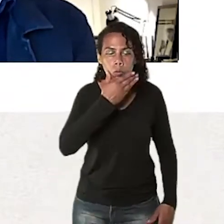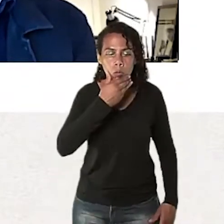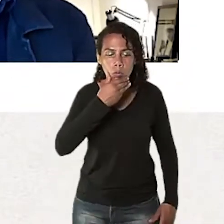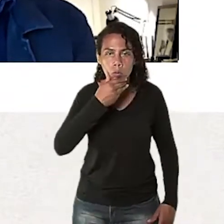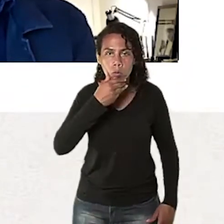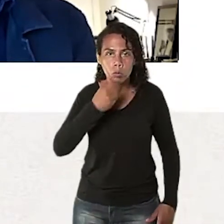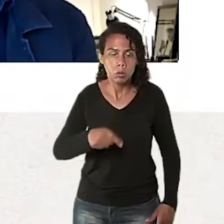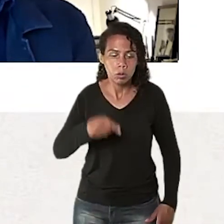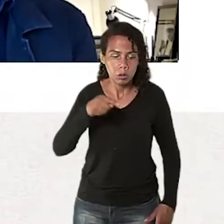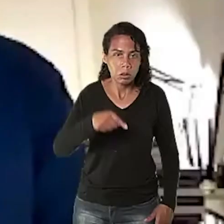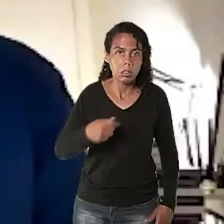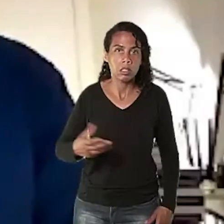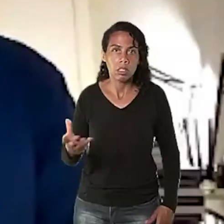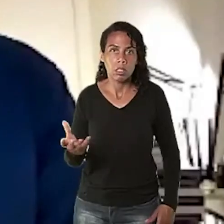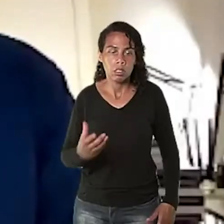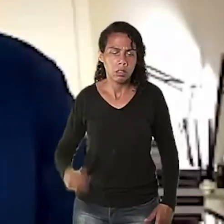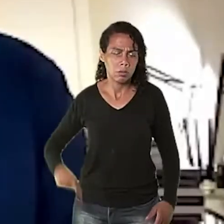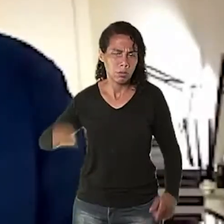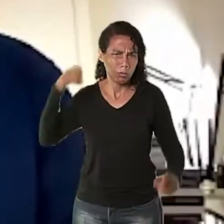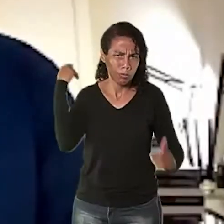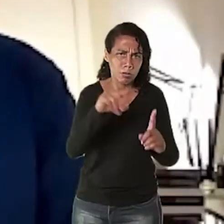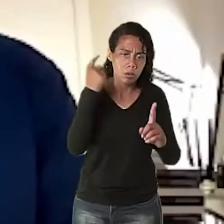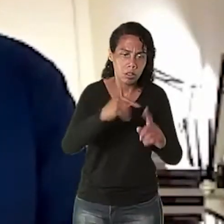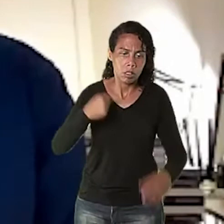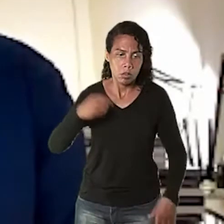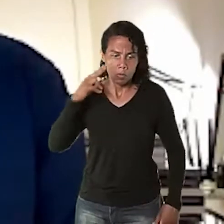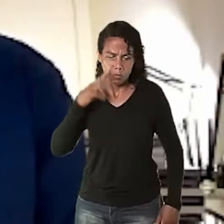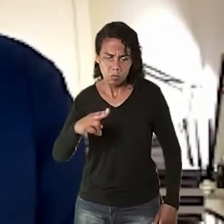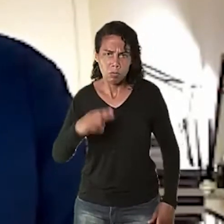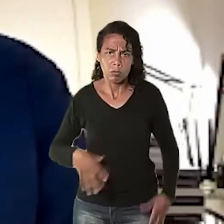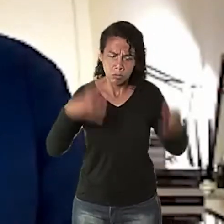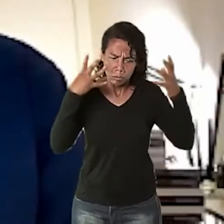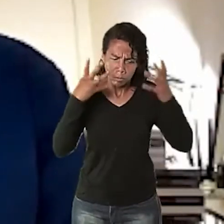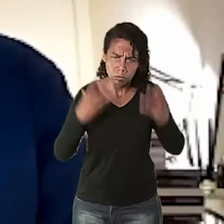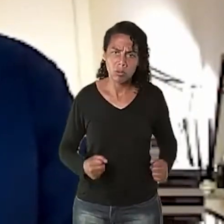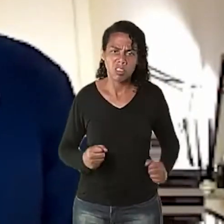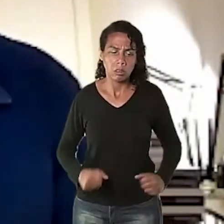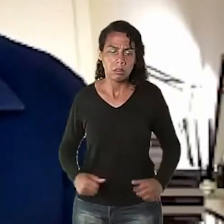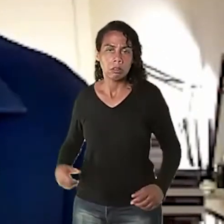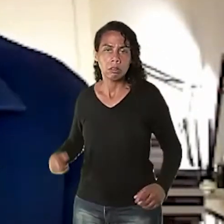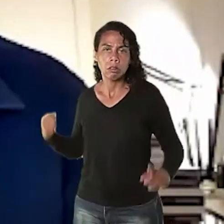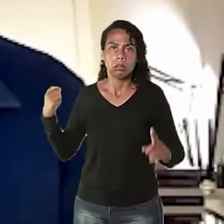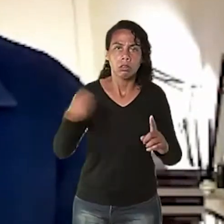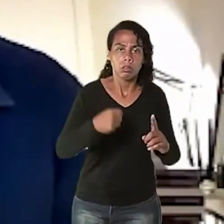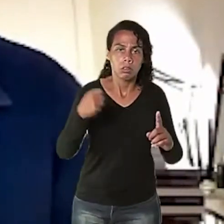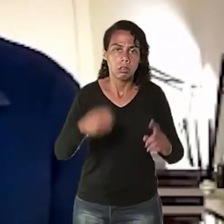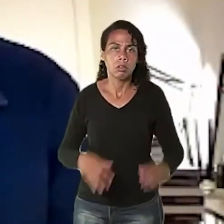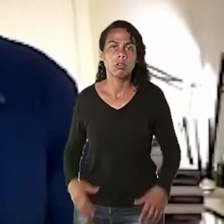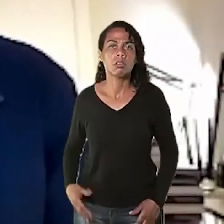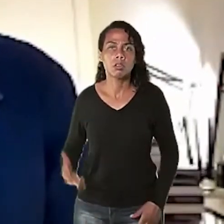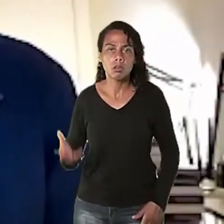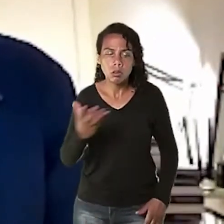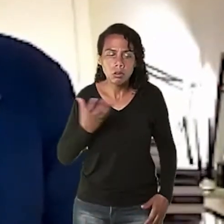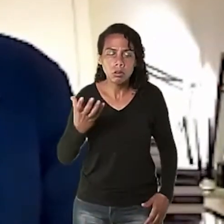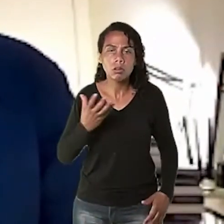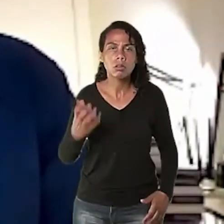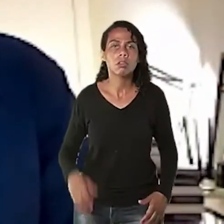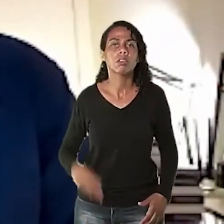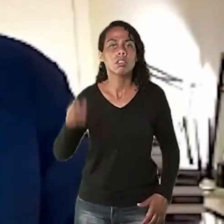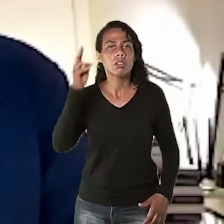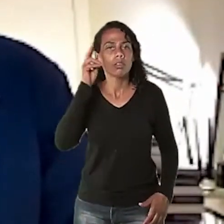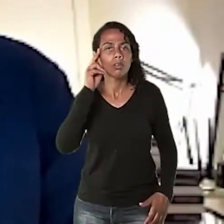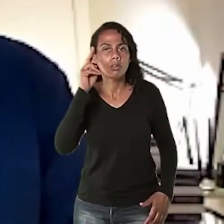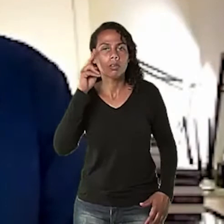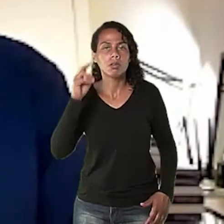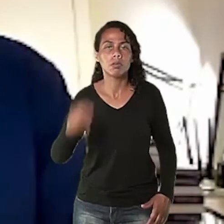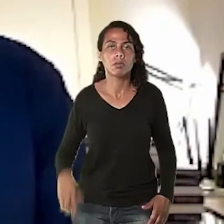matar ou encher de porrada. E alguém pega no meu cangote